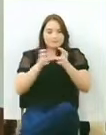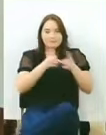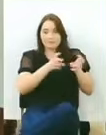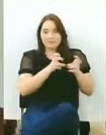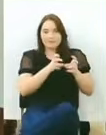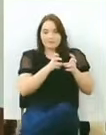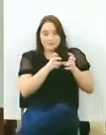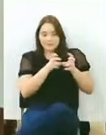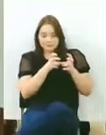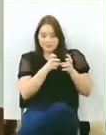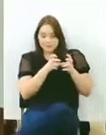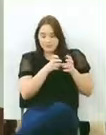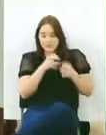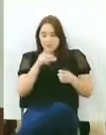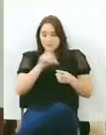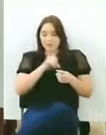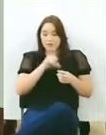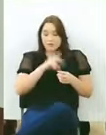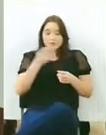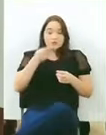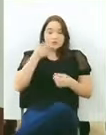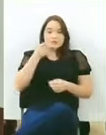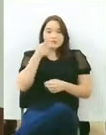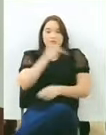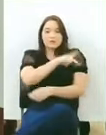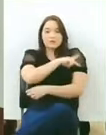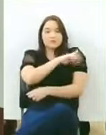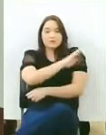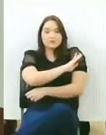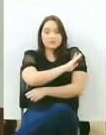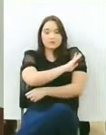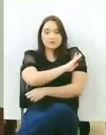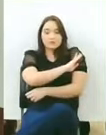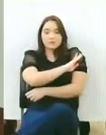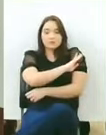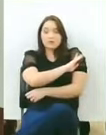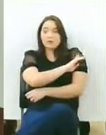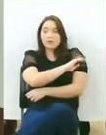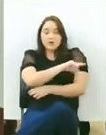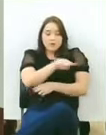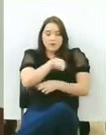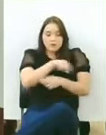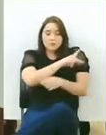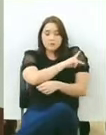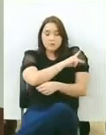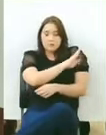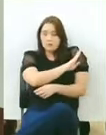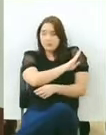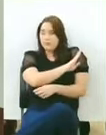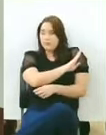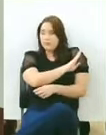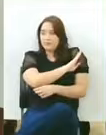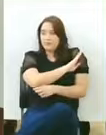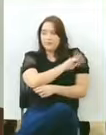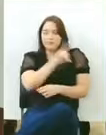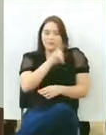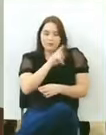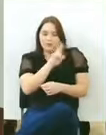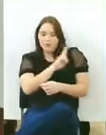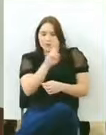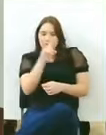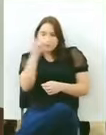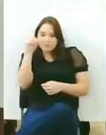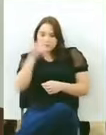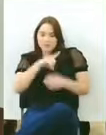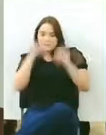presenciamos. Ele se dirige aos presbíteros, dizendo que eles são exatamente aqueles que,